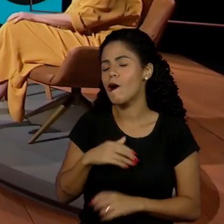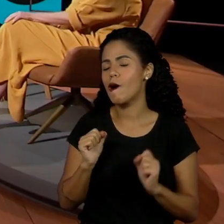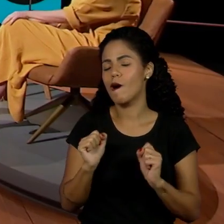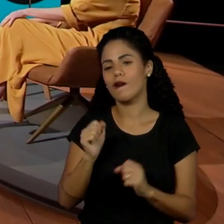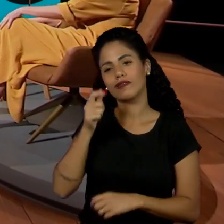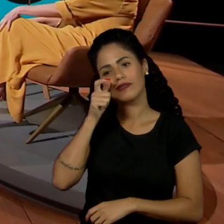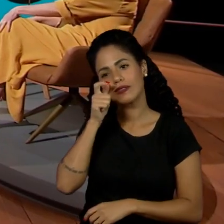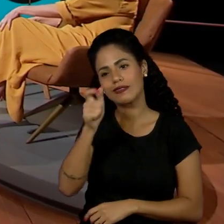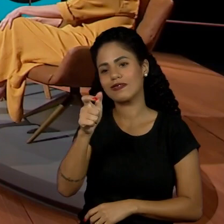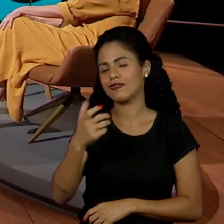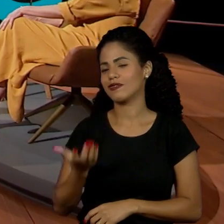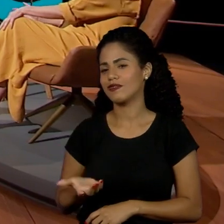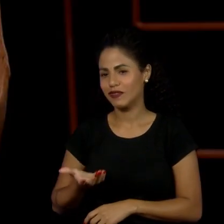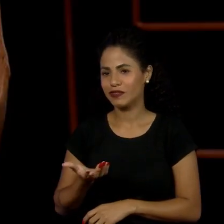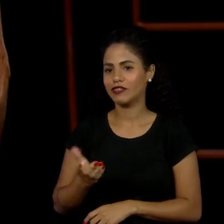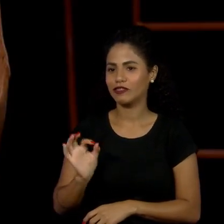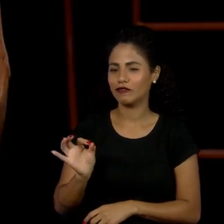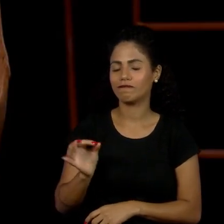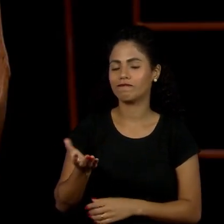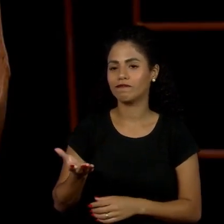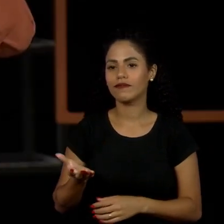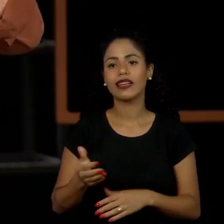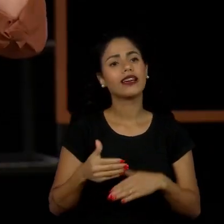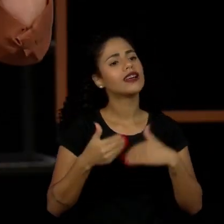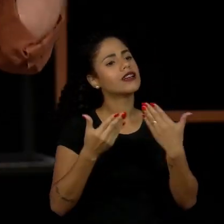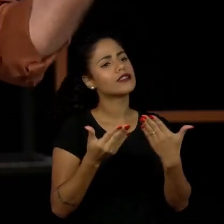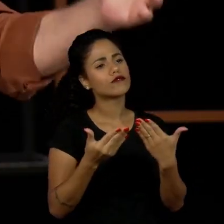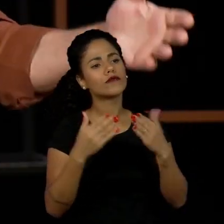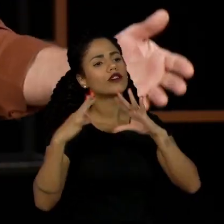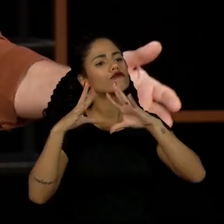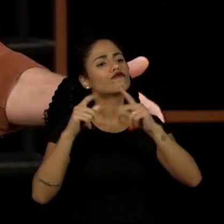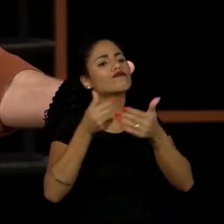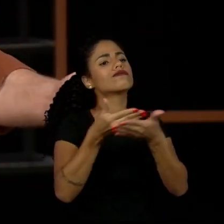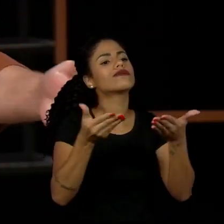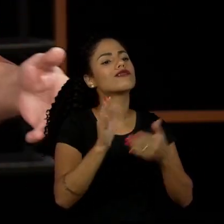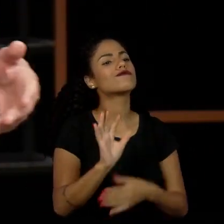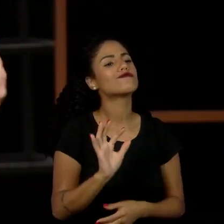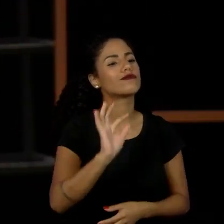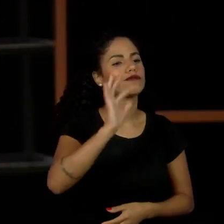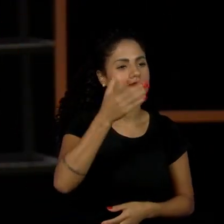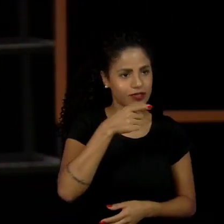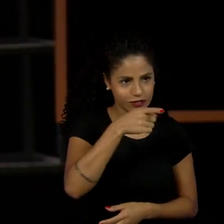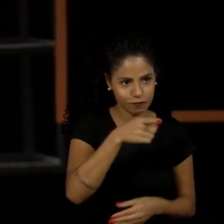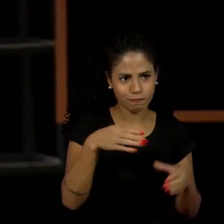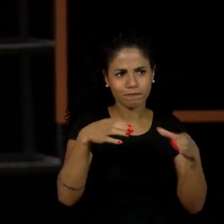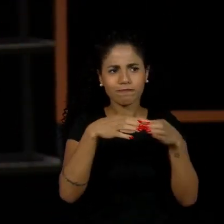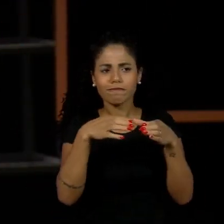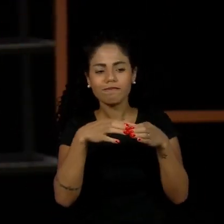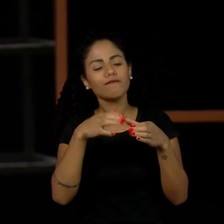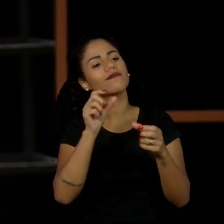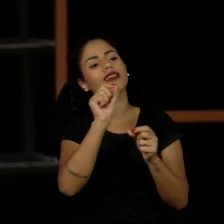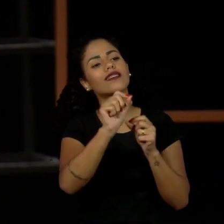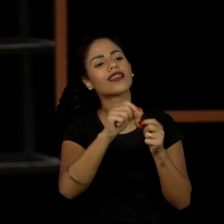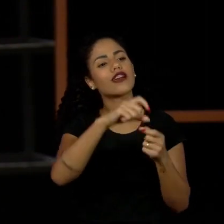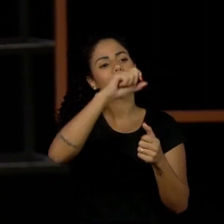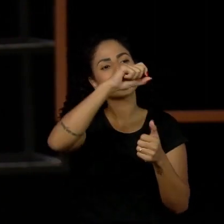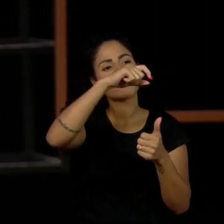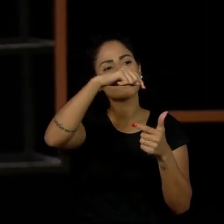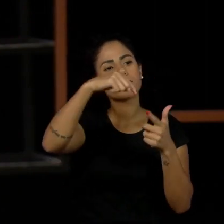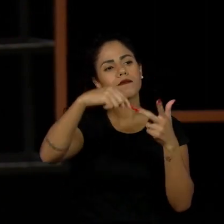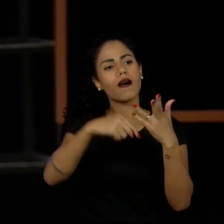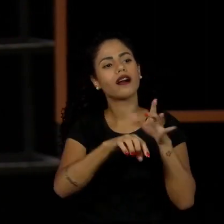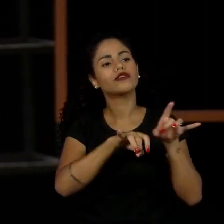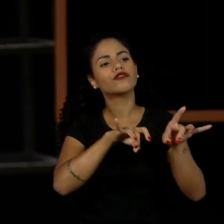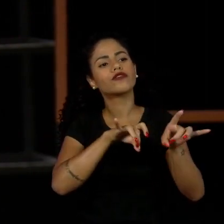interesso muito, né? Muito. Agora, dentro desse complexo todo, né, desse conjunto de técnicas, você tem alguma